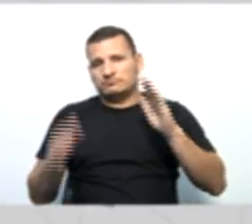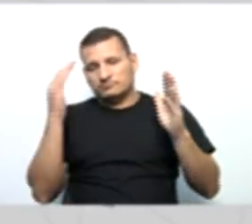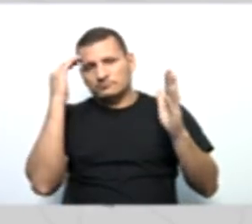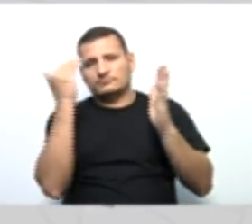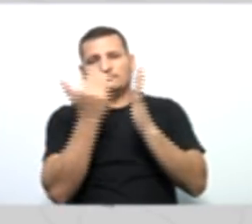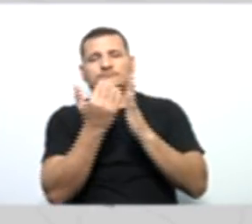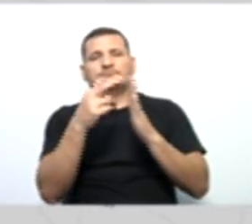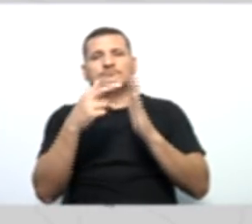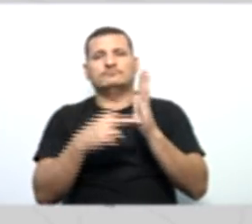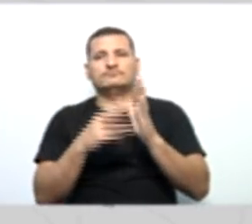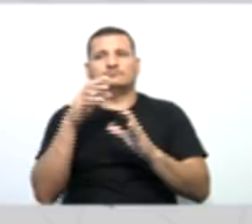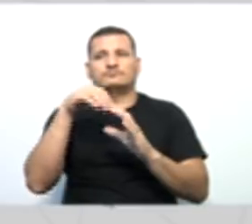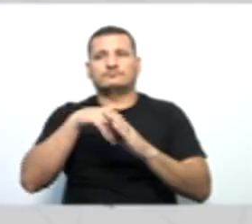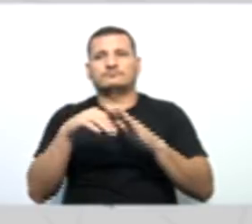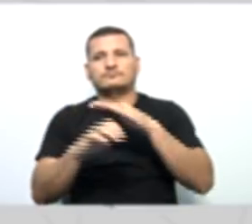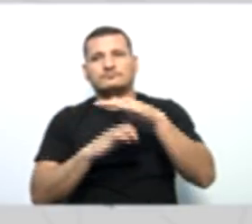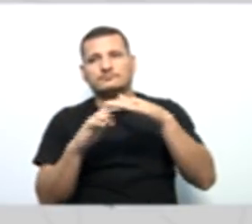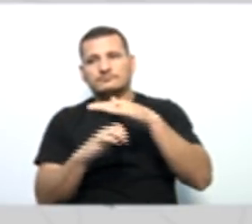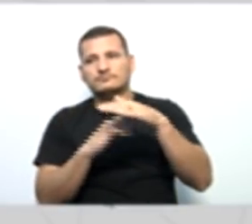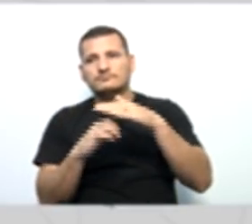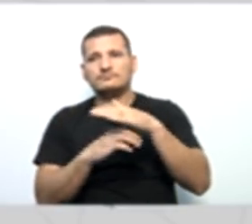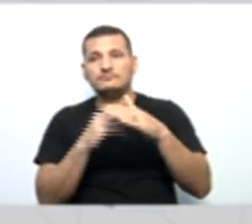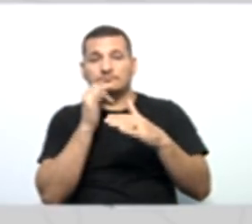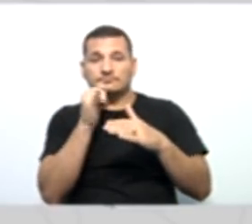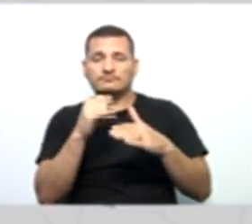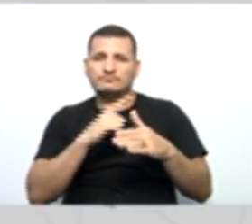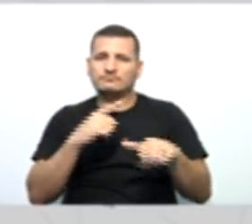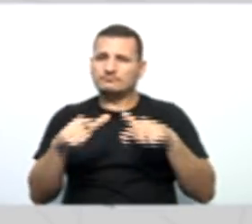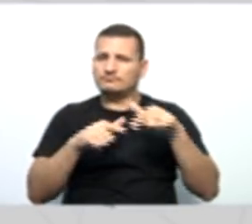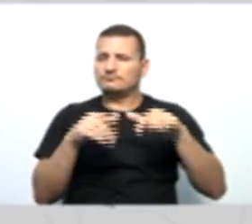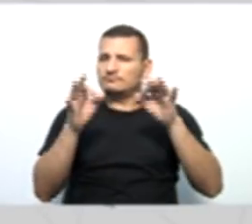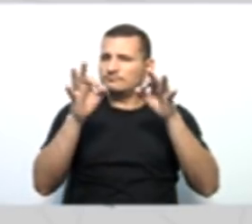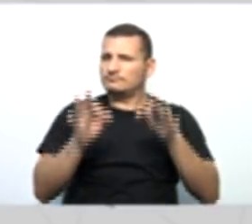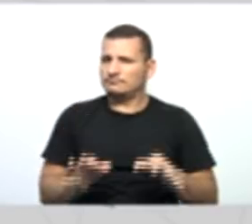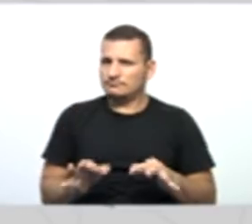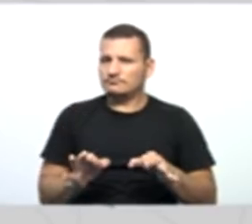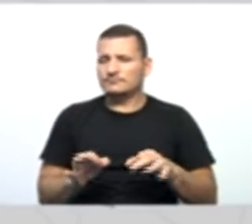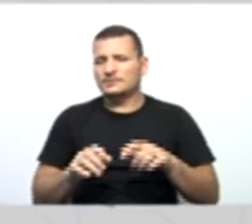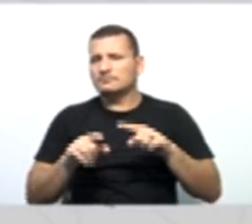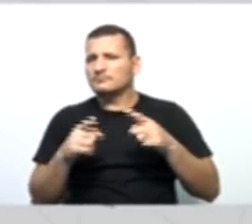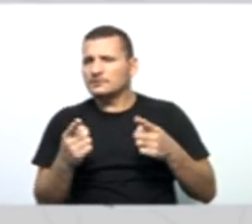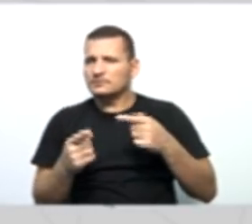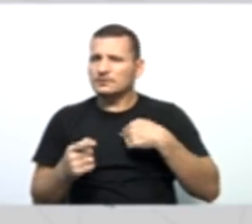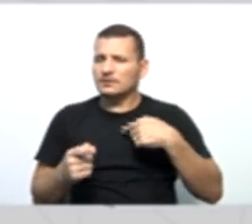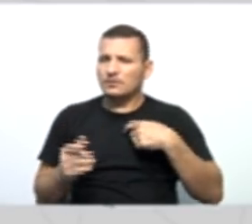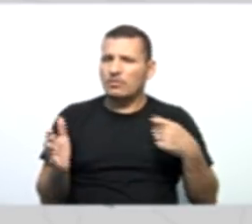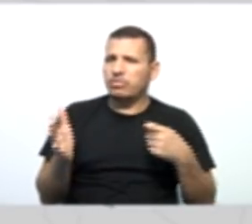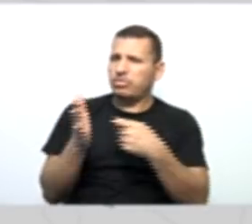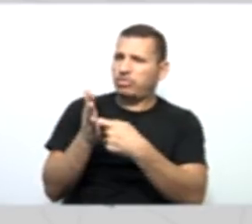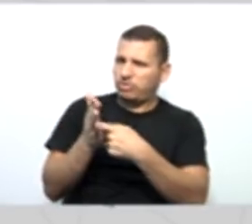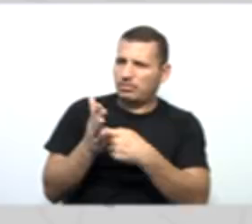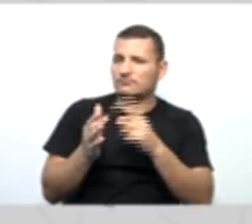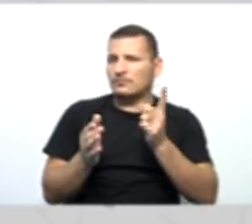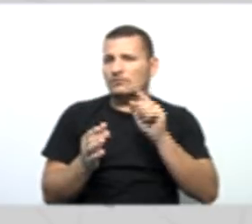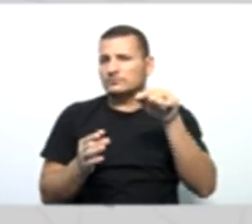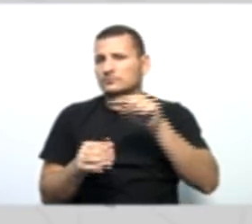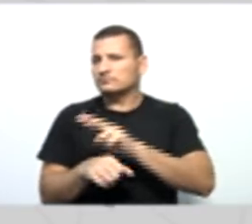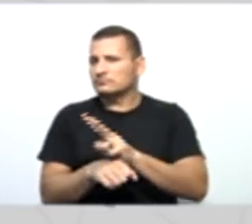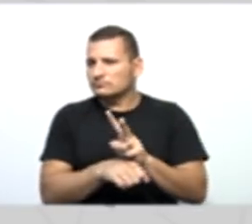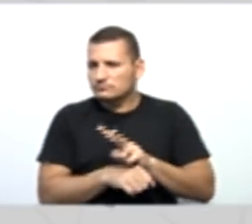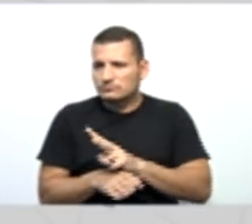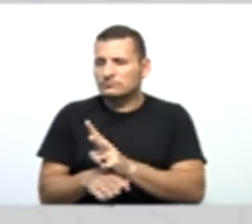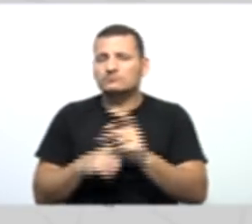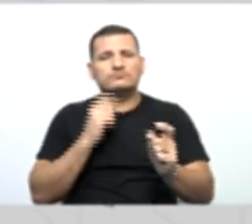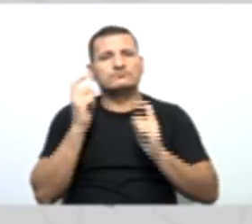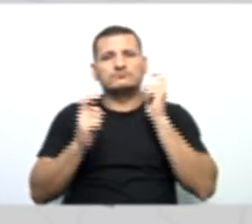dentro da organização, não é? Se estão trabalhando de forma correta. Poxa, professor, mas eu vou ser um dedo duro? Não, você vai ser um fiscalizador